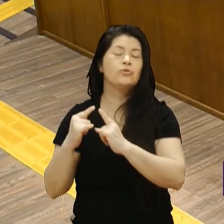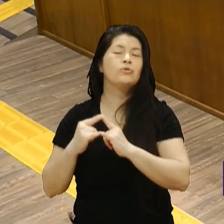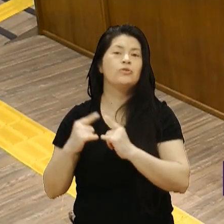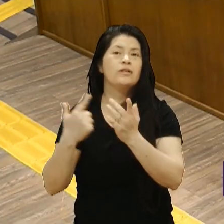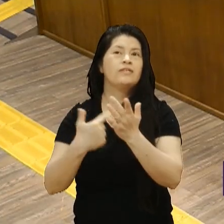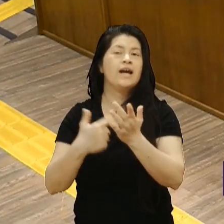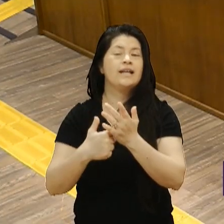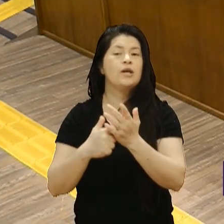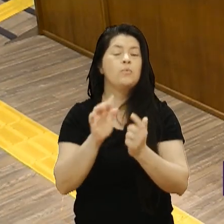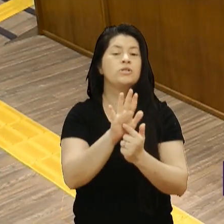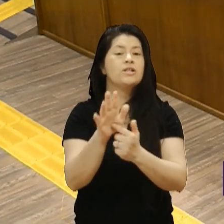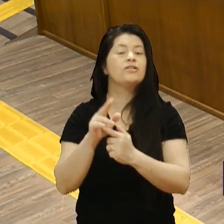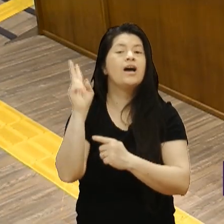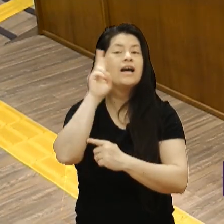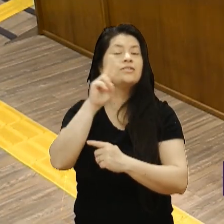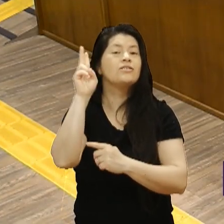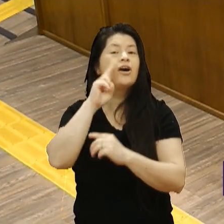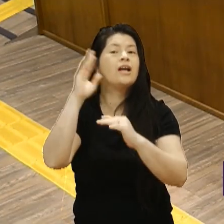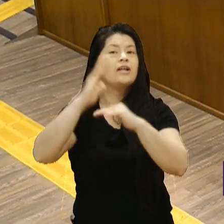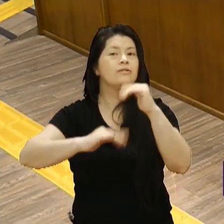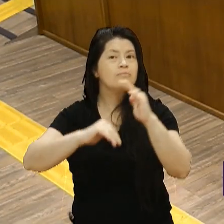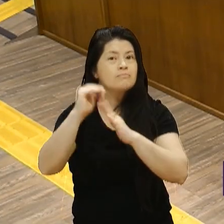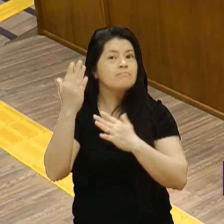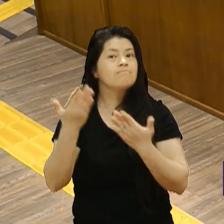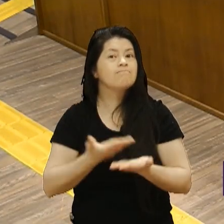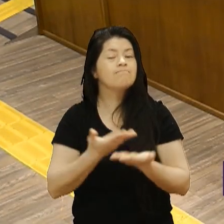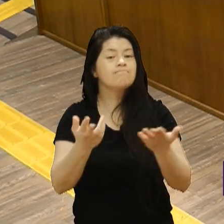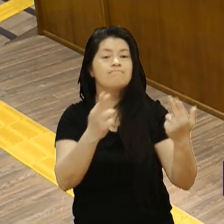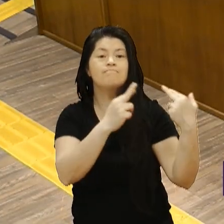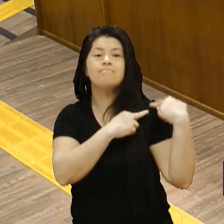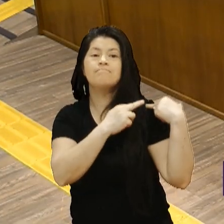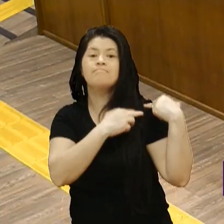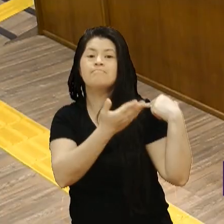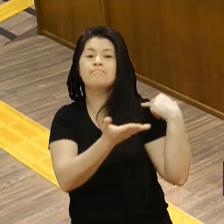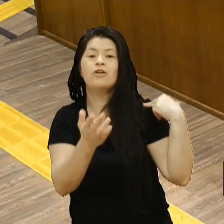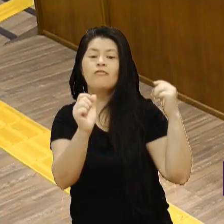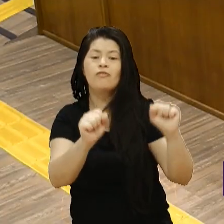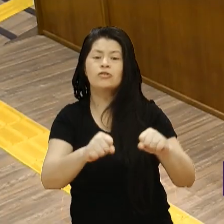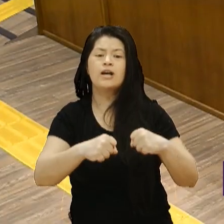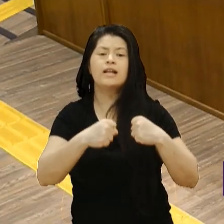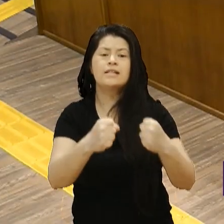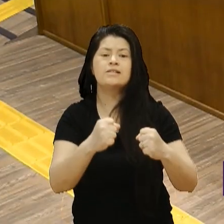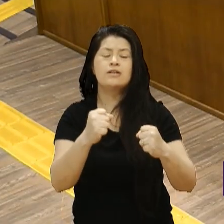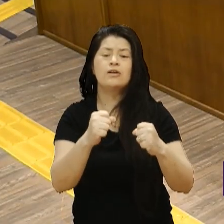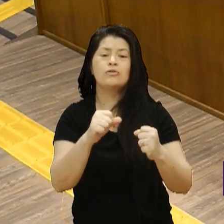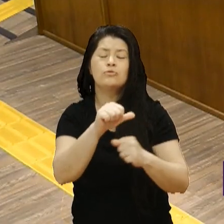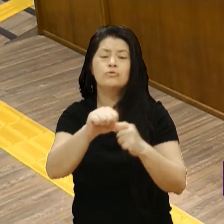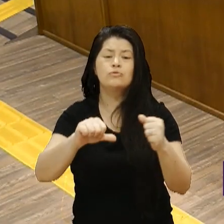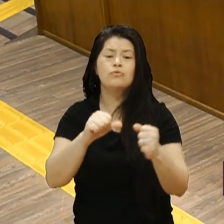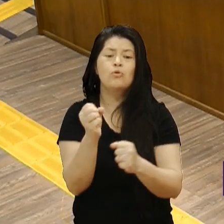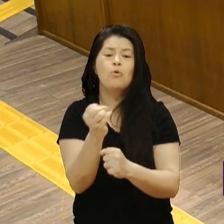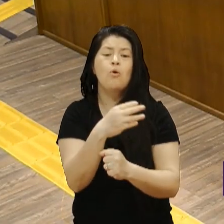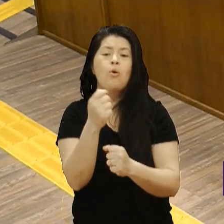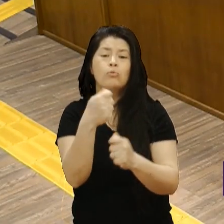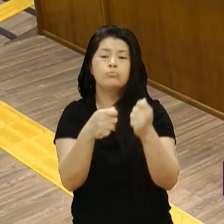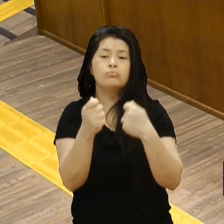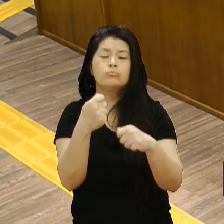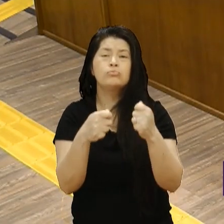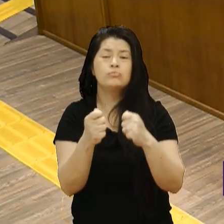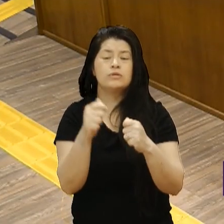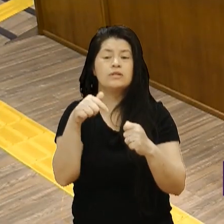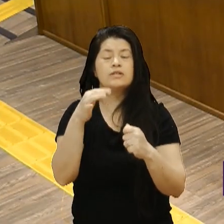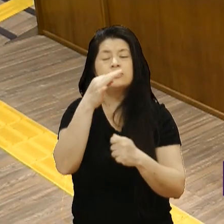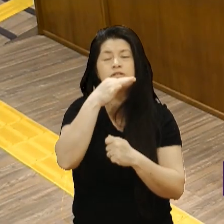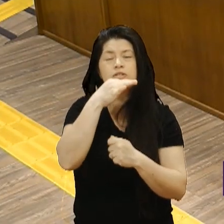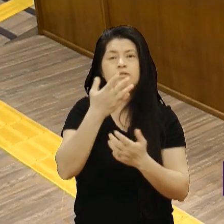sua história, sua atuação e seu compromisso com o fortalecimento do desenvolvimento econômico e social de Caxias